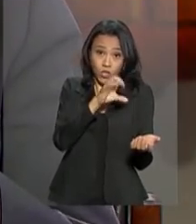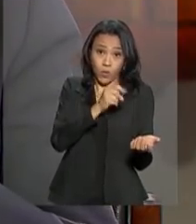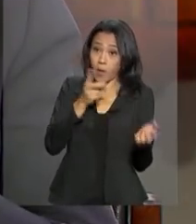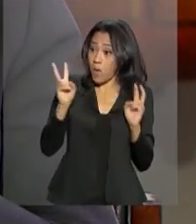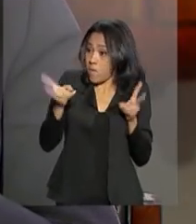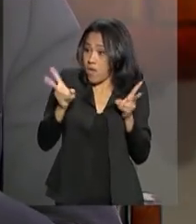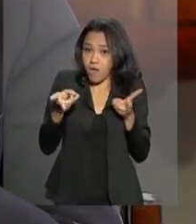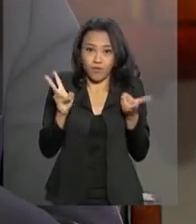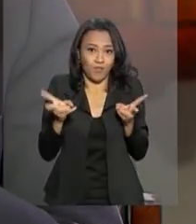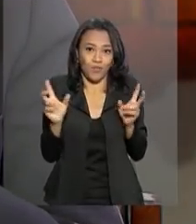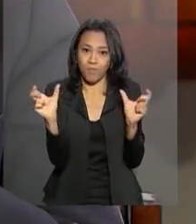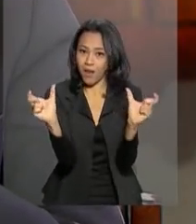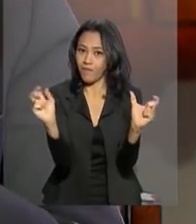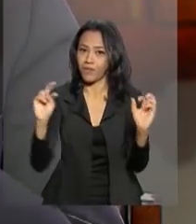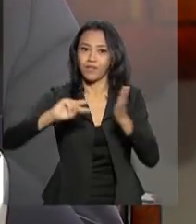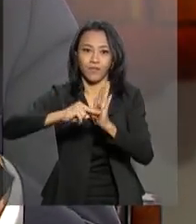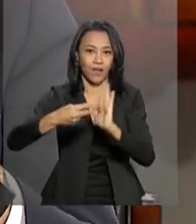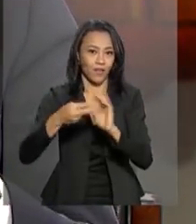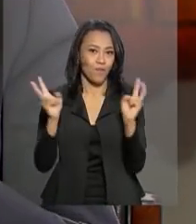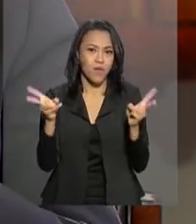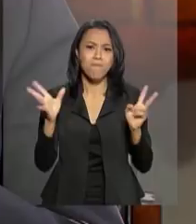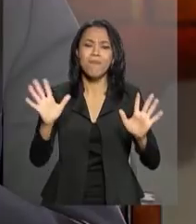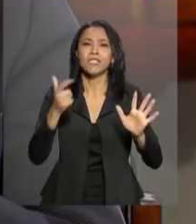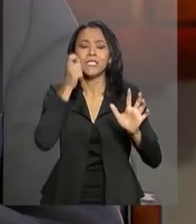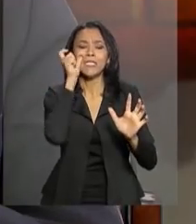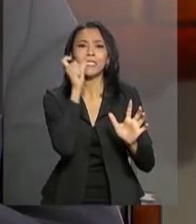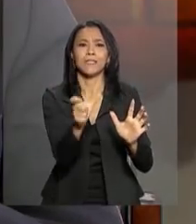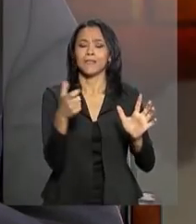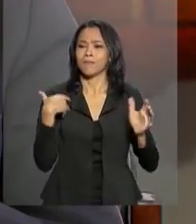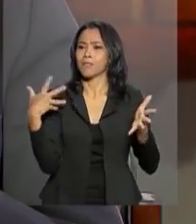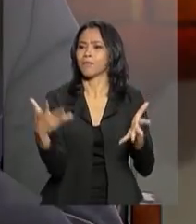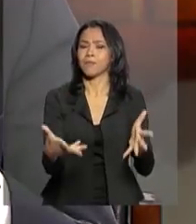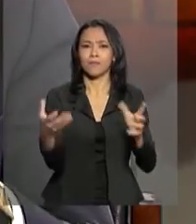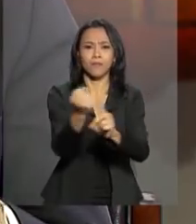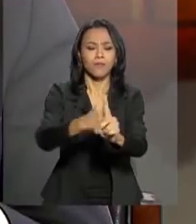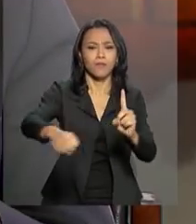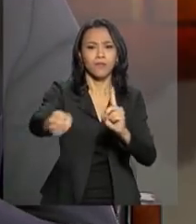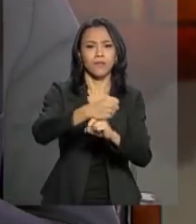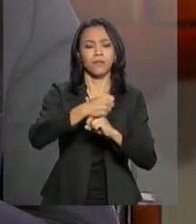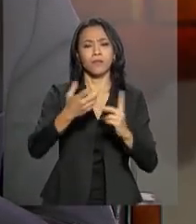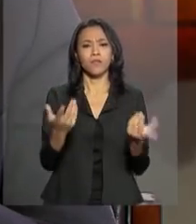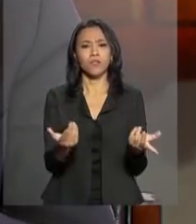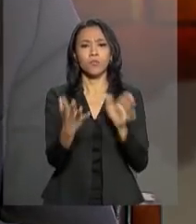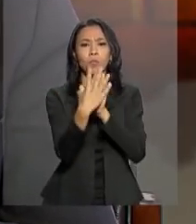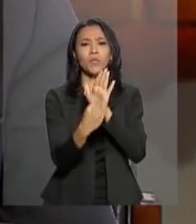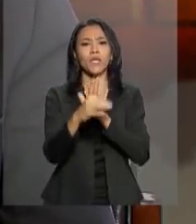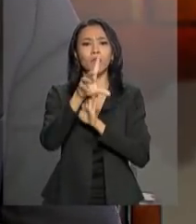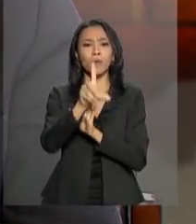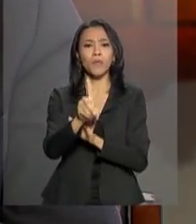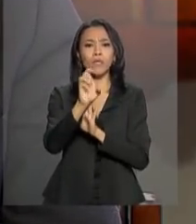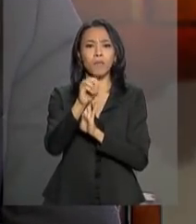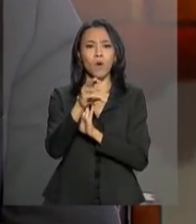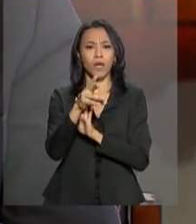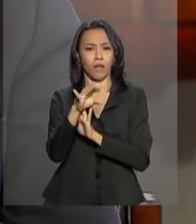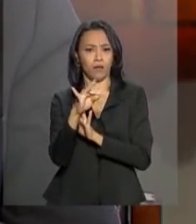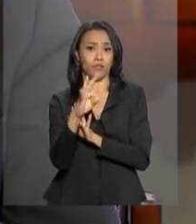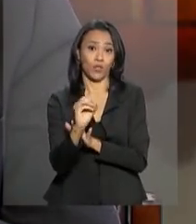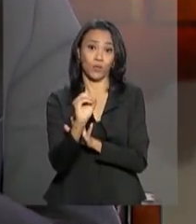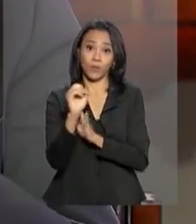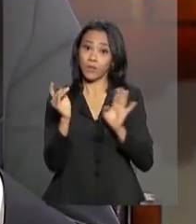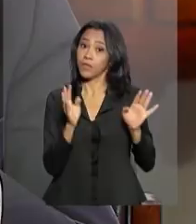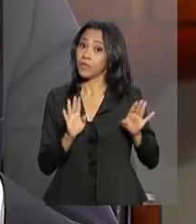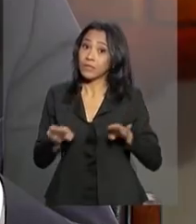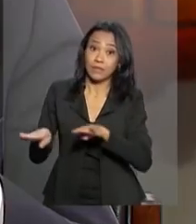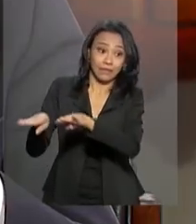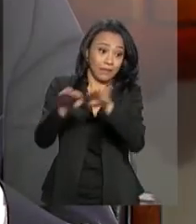tão ansiosos por uma participação popular intensa, por uma democracia integral, que se estabeleceu